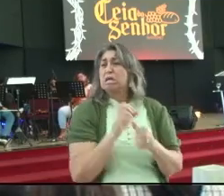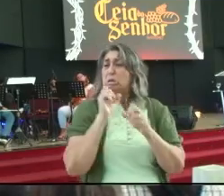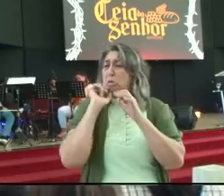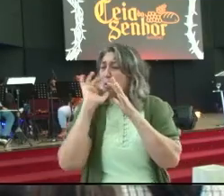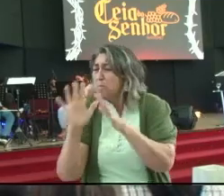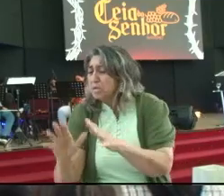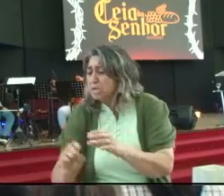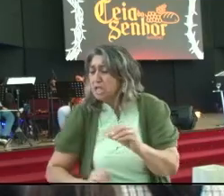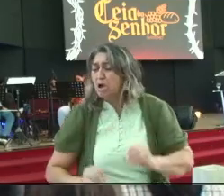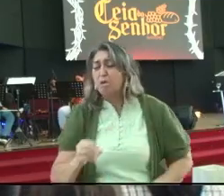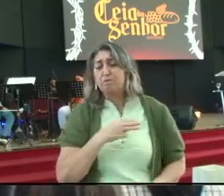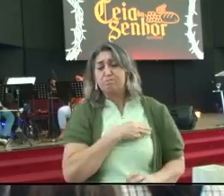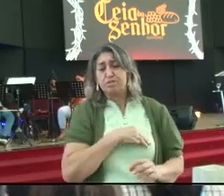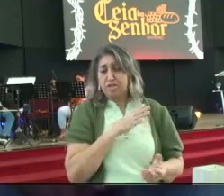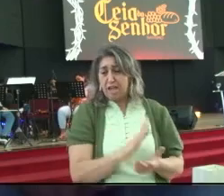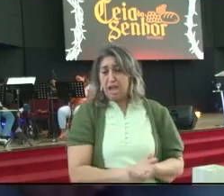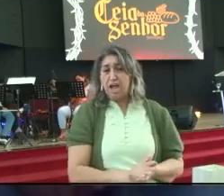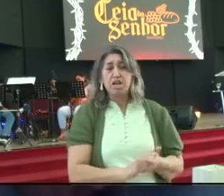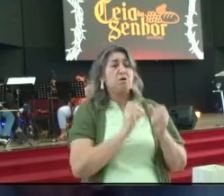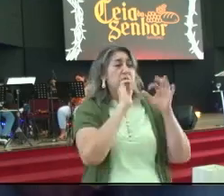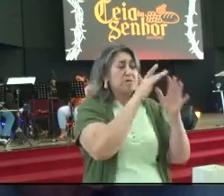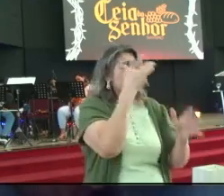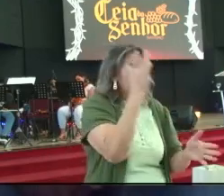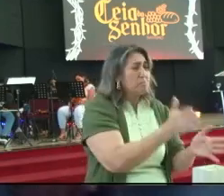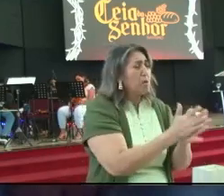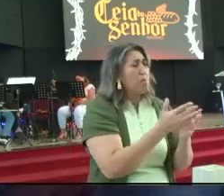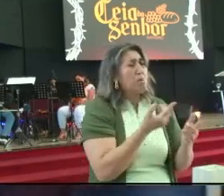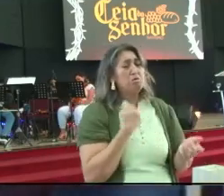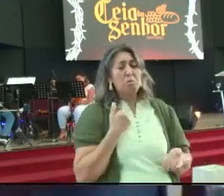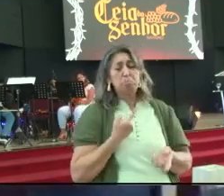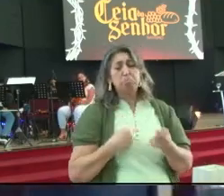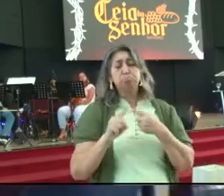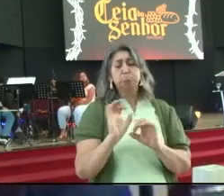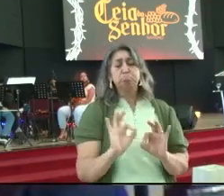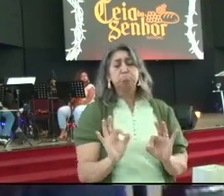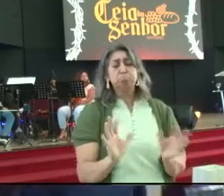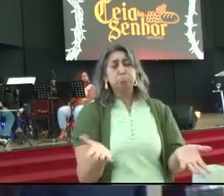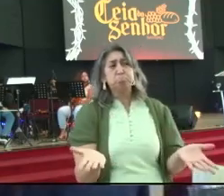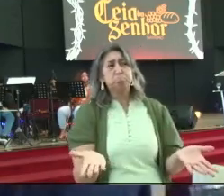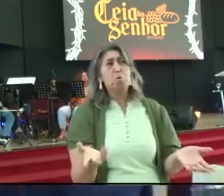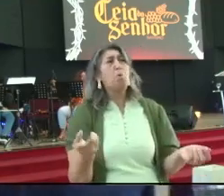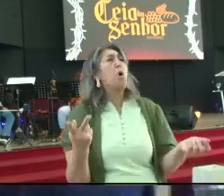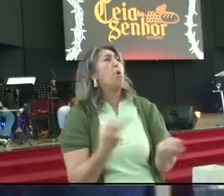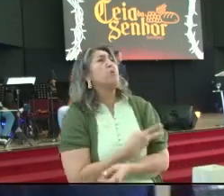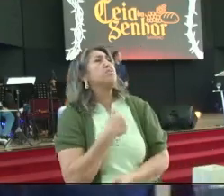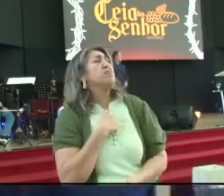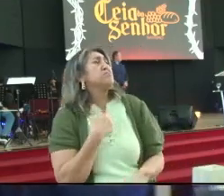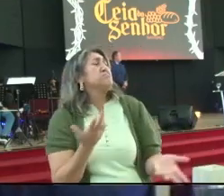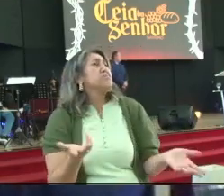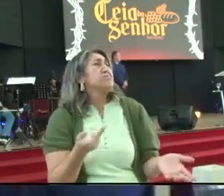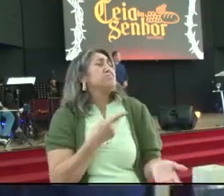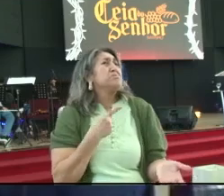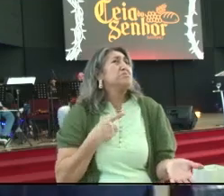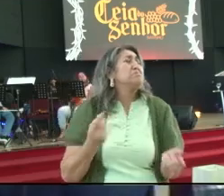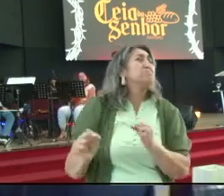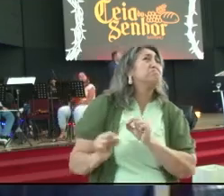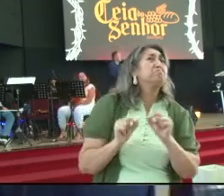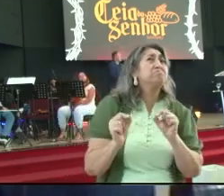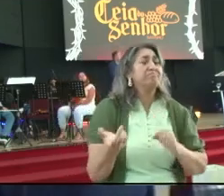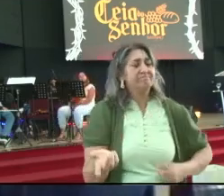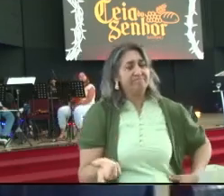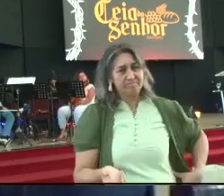Eu abençoo a obra missionária, eu abençoo o pobre e não prospero. O que acontece comigo, pastor?